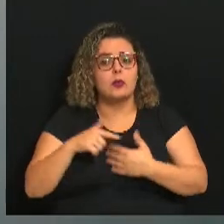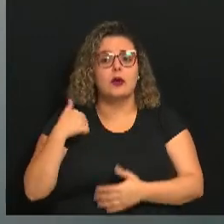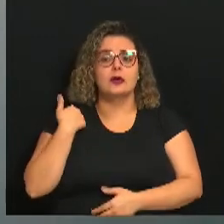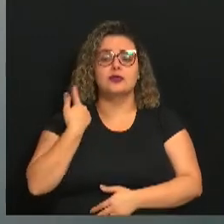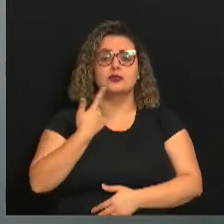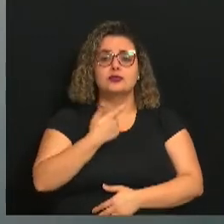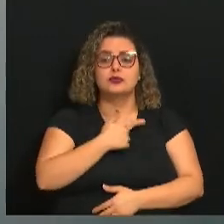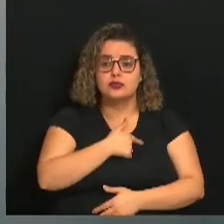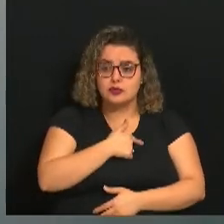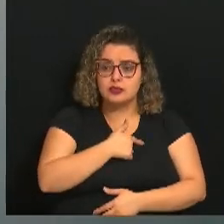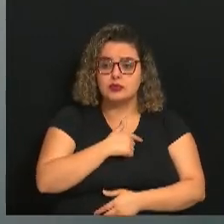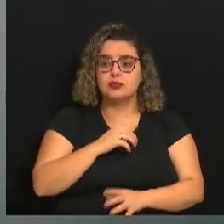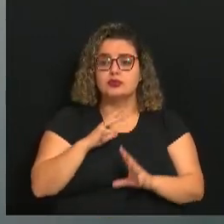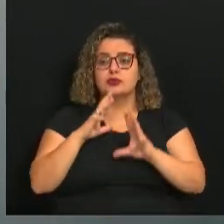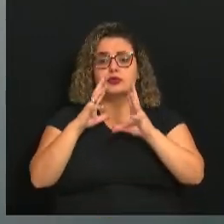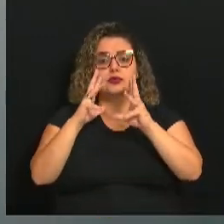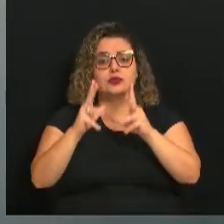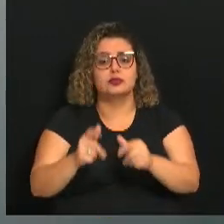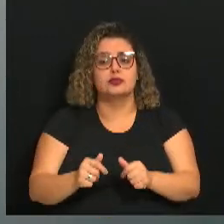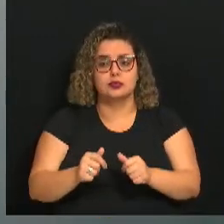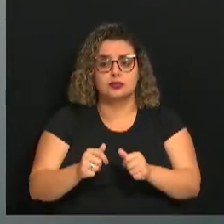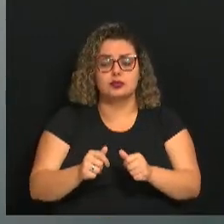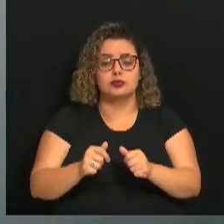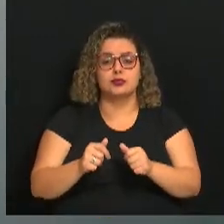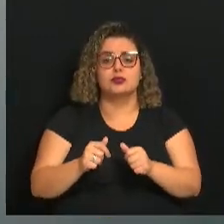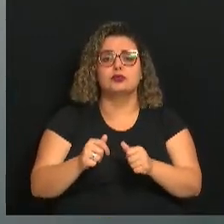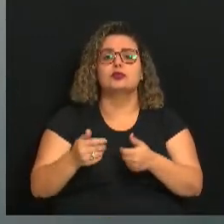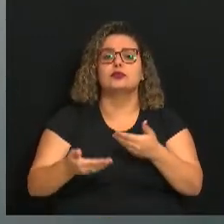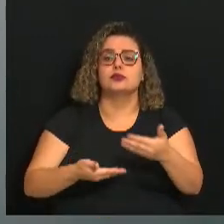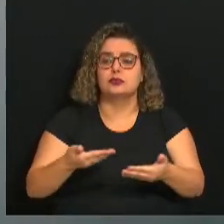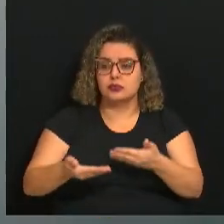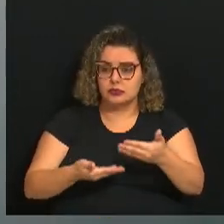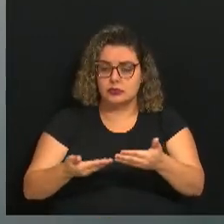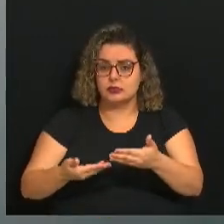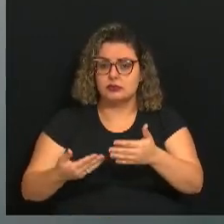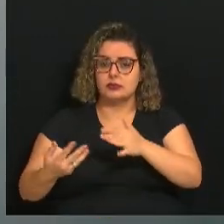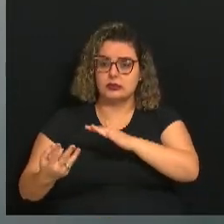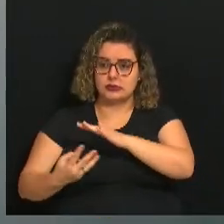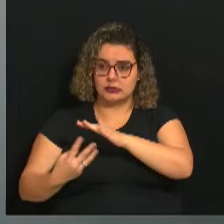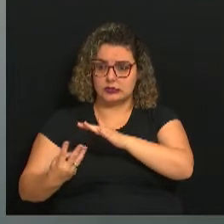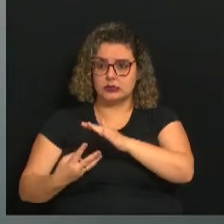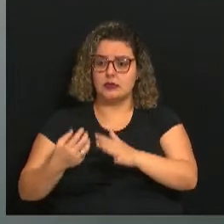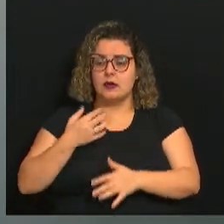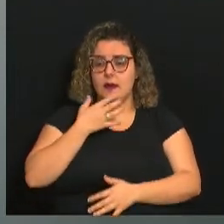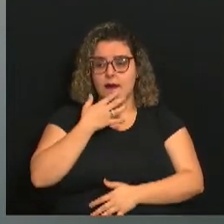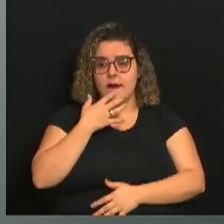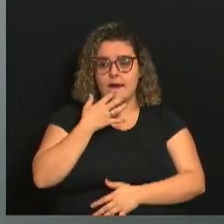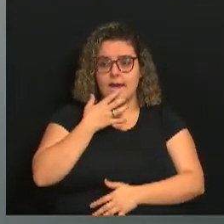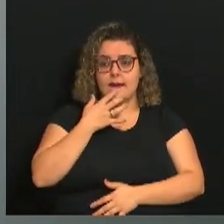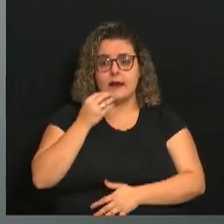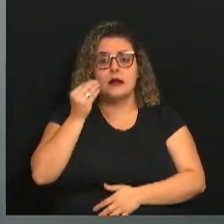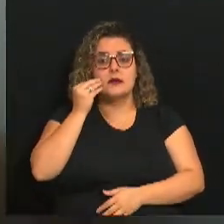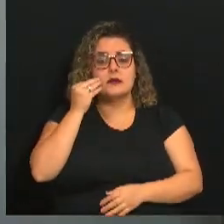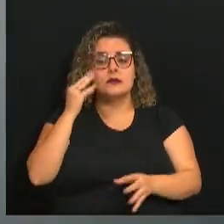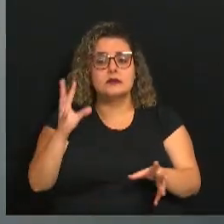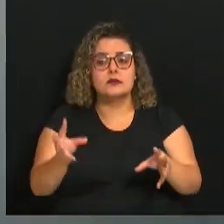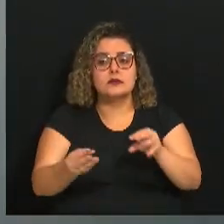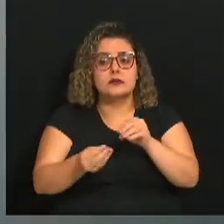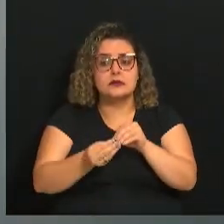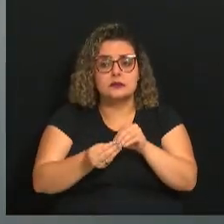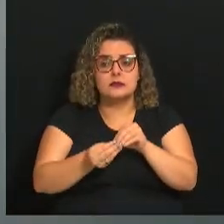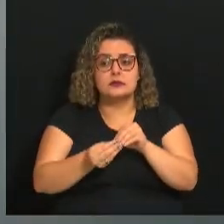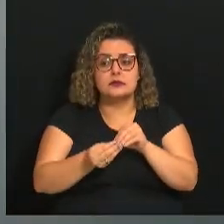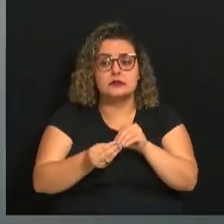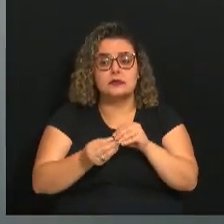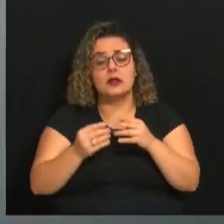com relação ao serviço terceirizado. Eu vou tentar resumir aqui, porque assim, as pessoas pensam, olha, nós tivemos